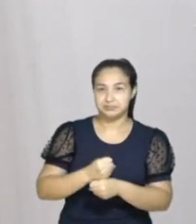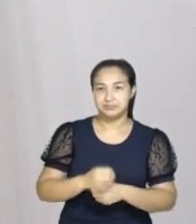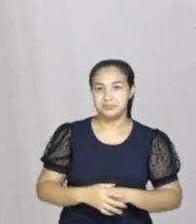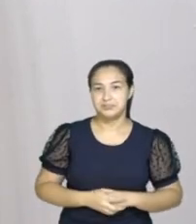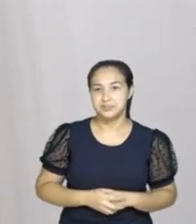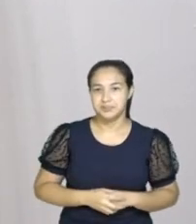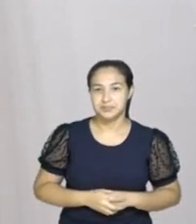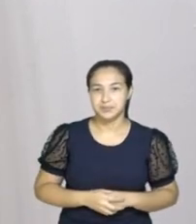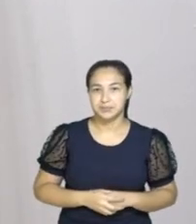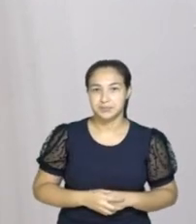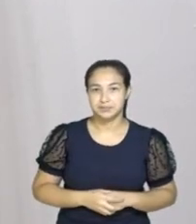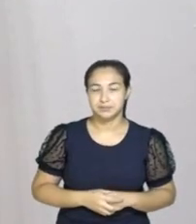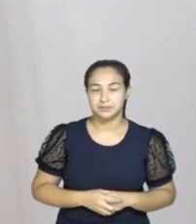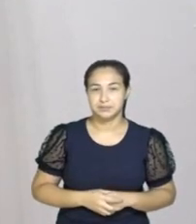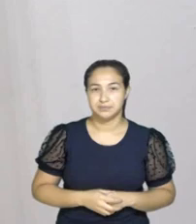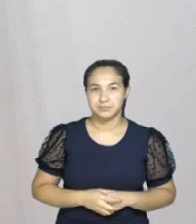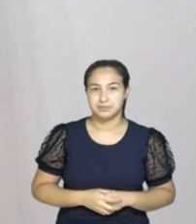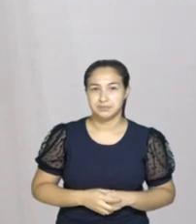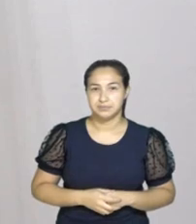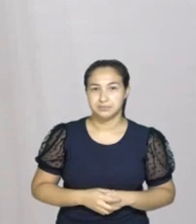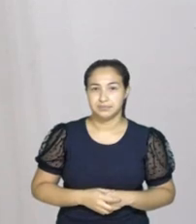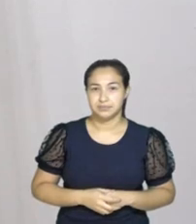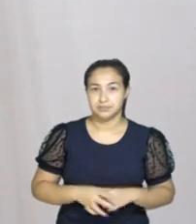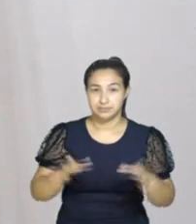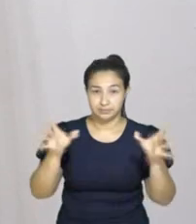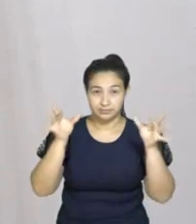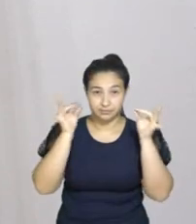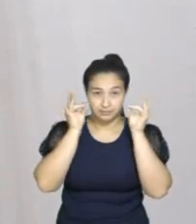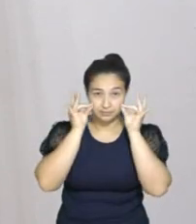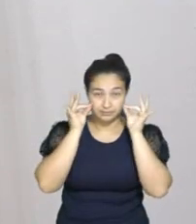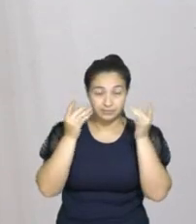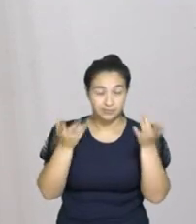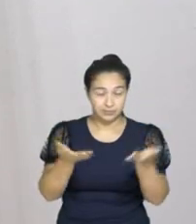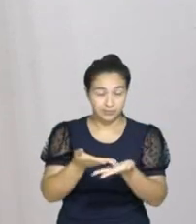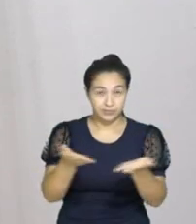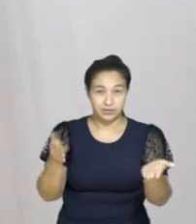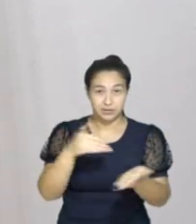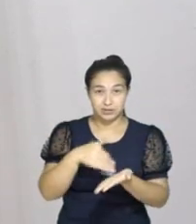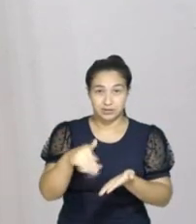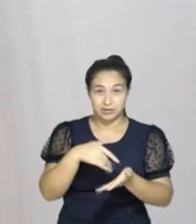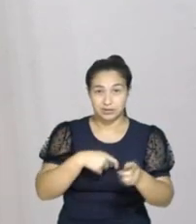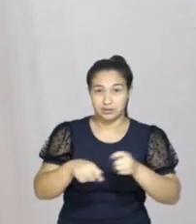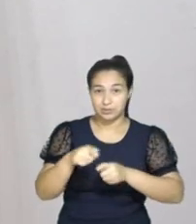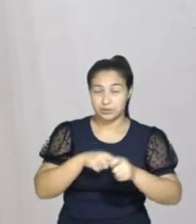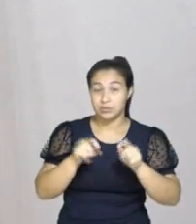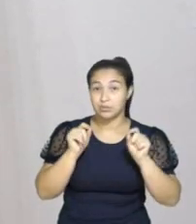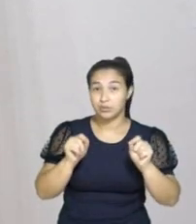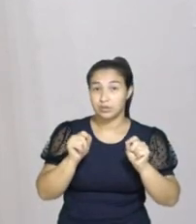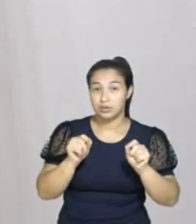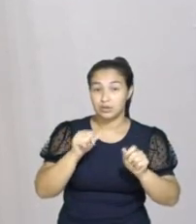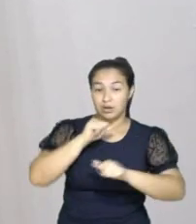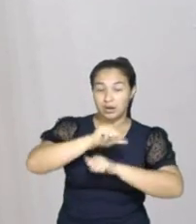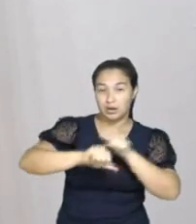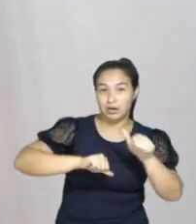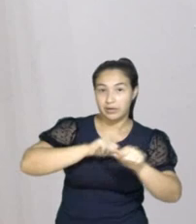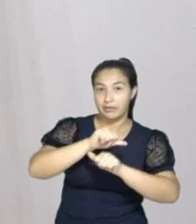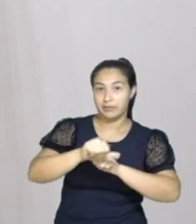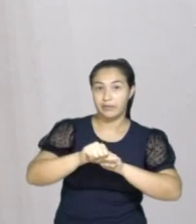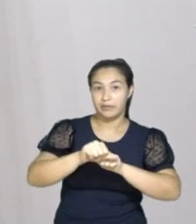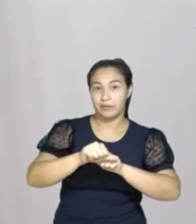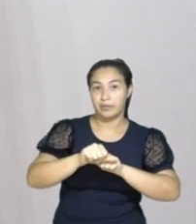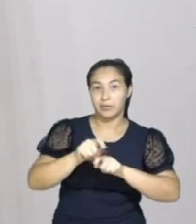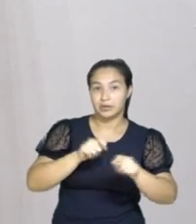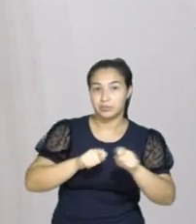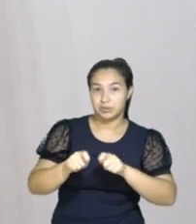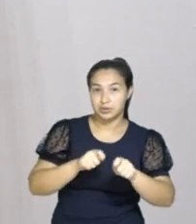que eu quero chamar atenção do governo e chamar atenção da Secretaria de Administração a reforma veio